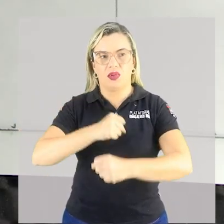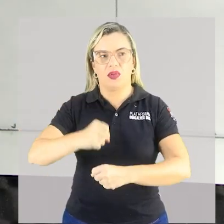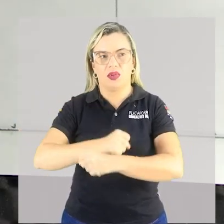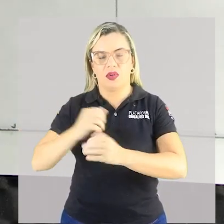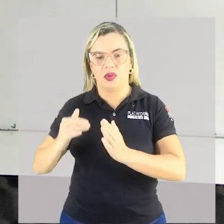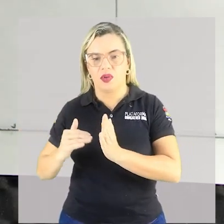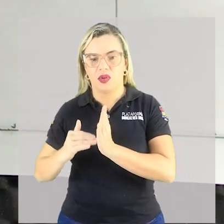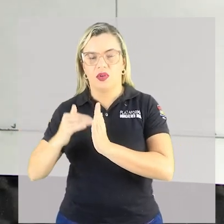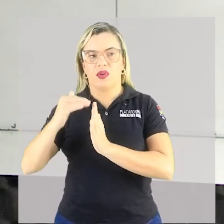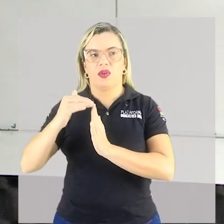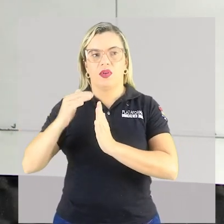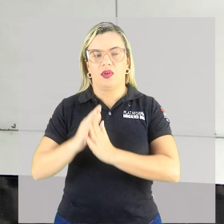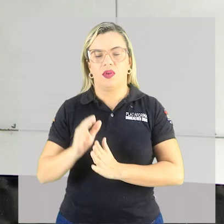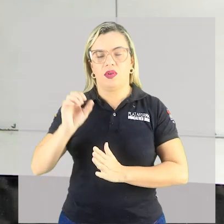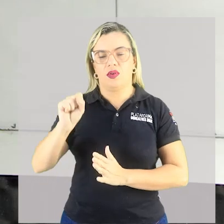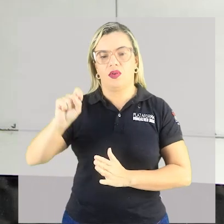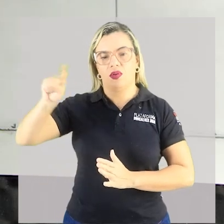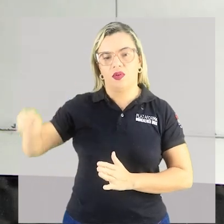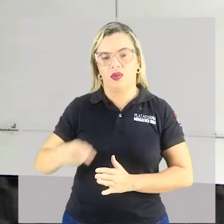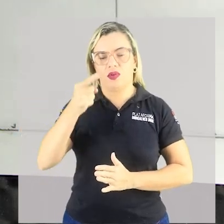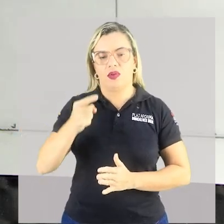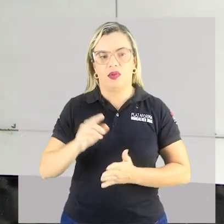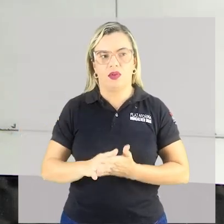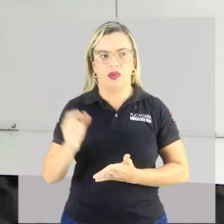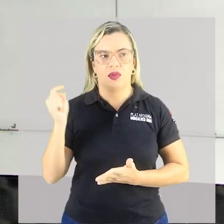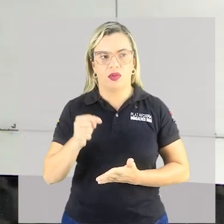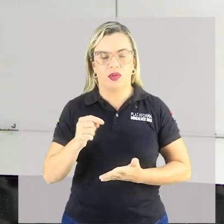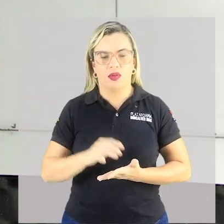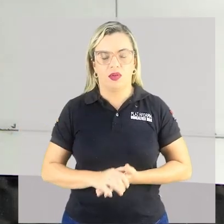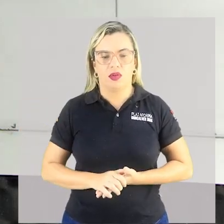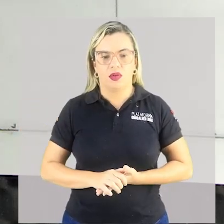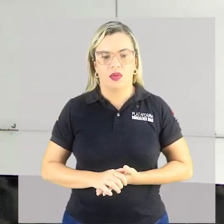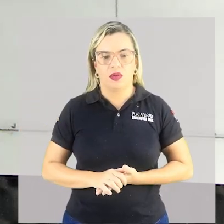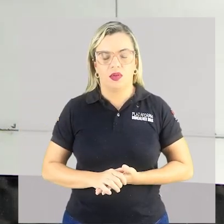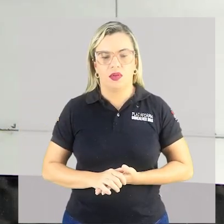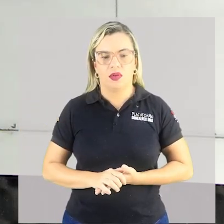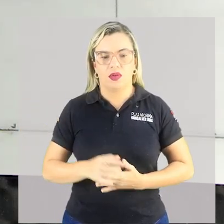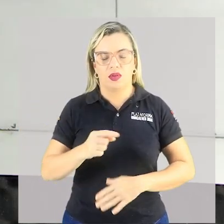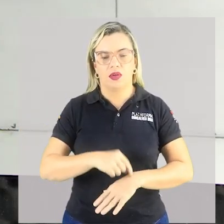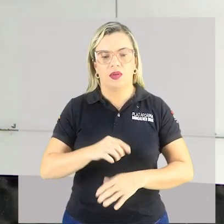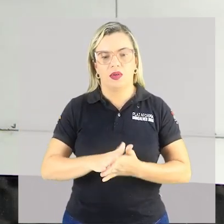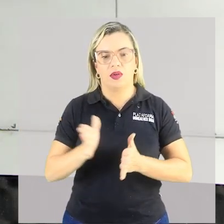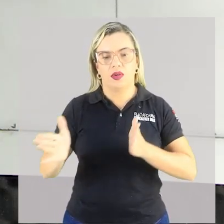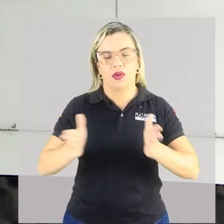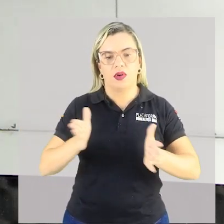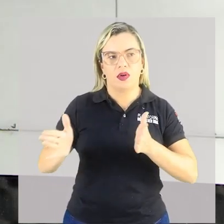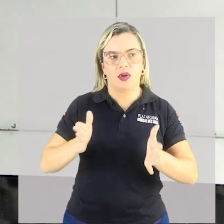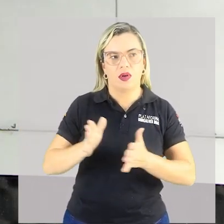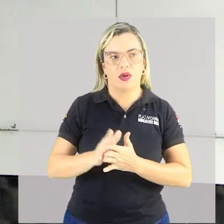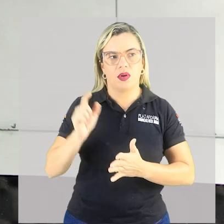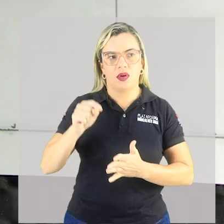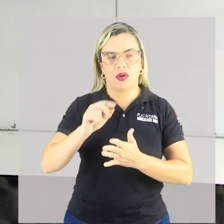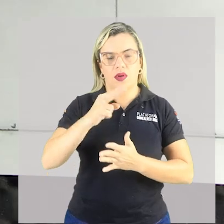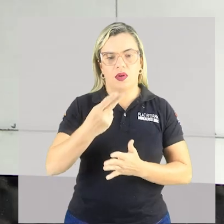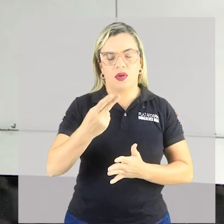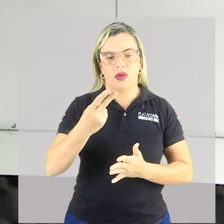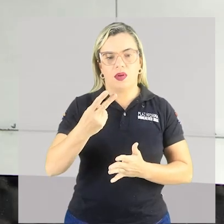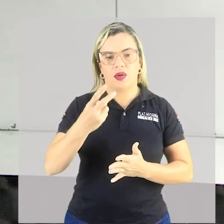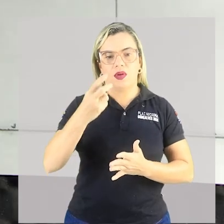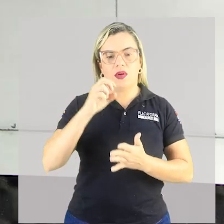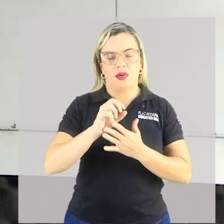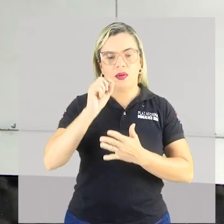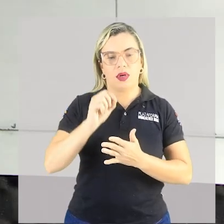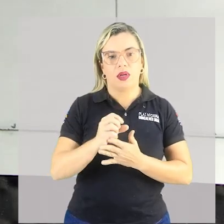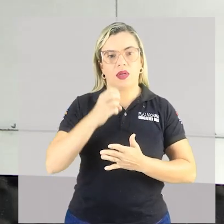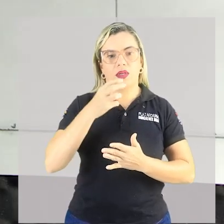de quanto? De 8 mil internações. Nesse mesmo tempo, para 32 mil mulheres, foram